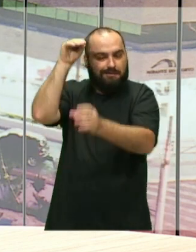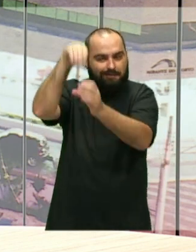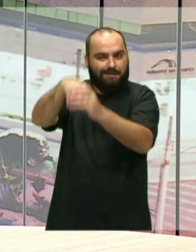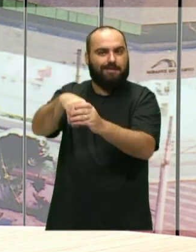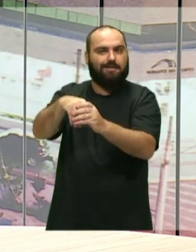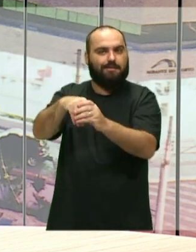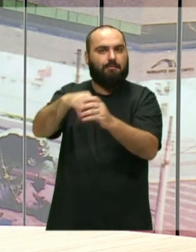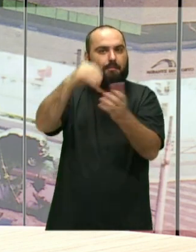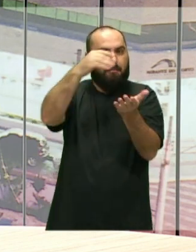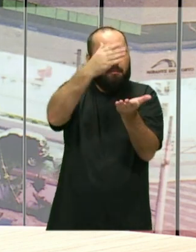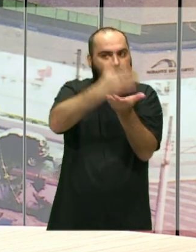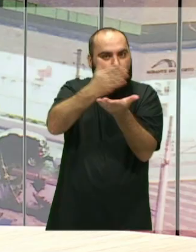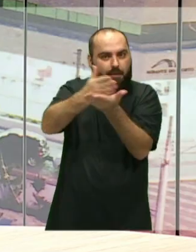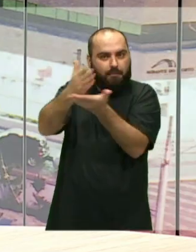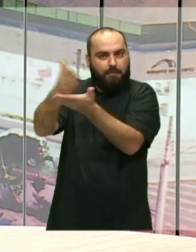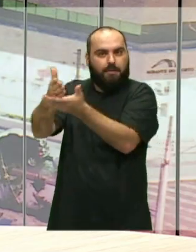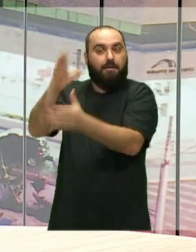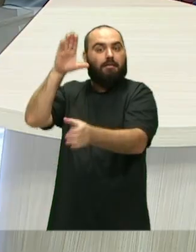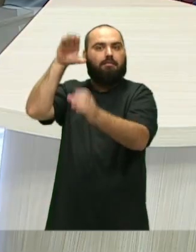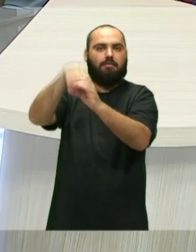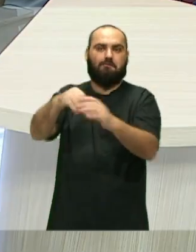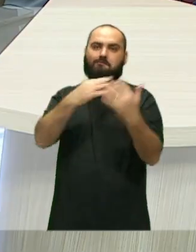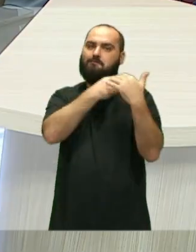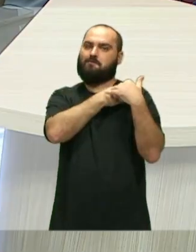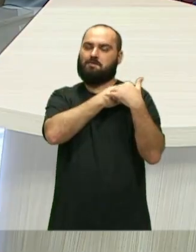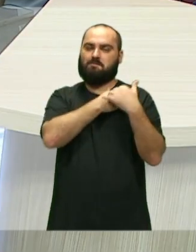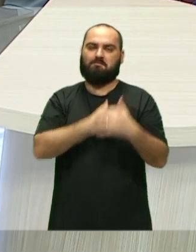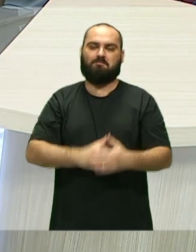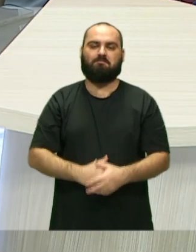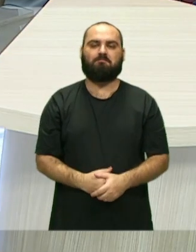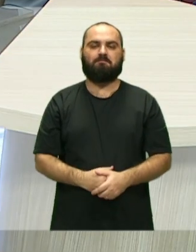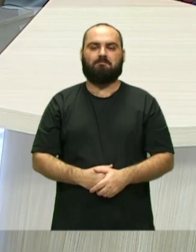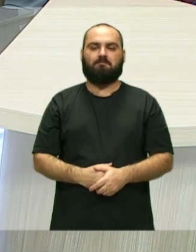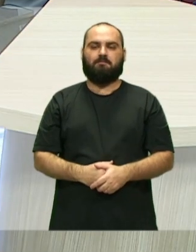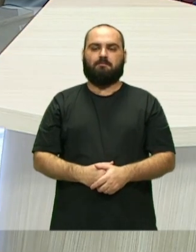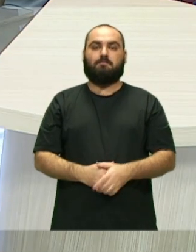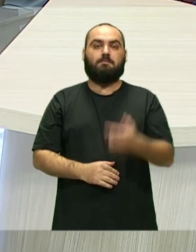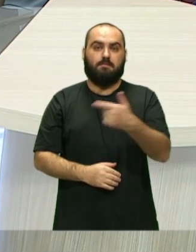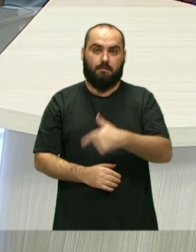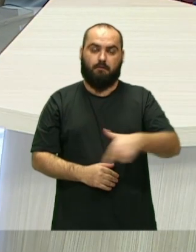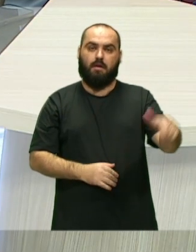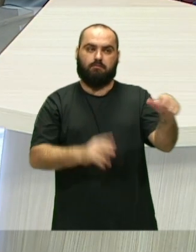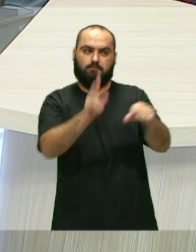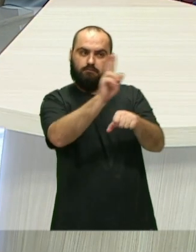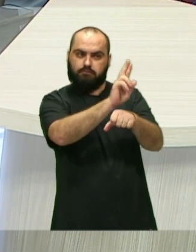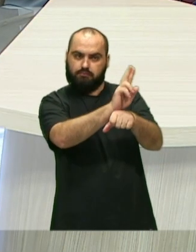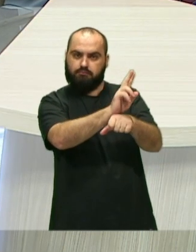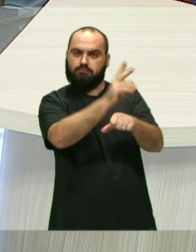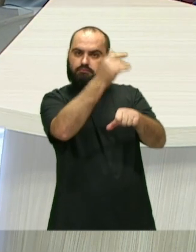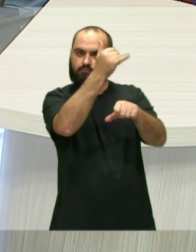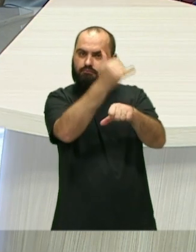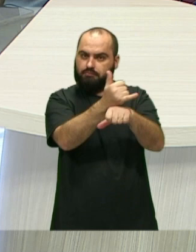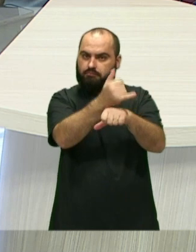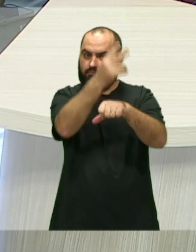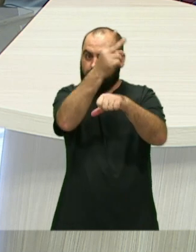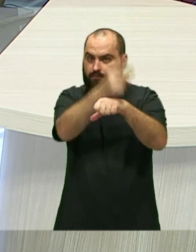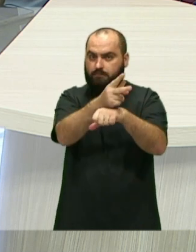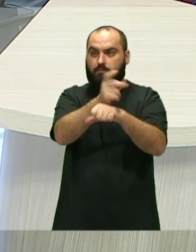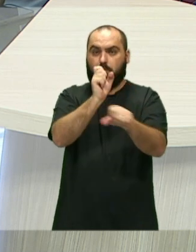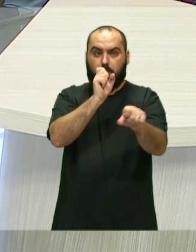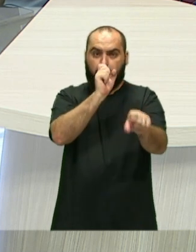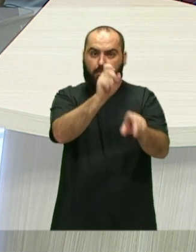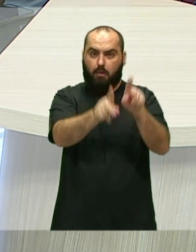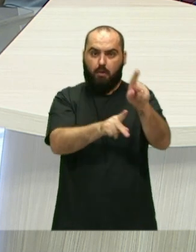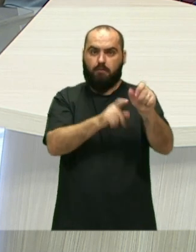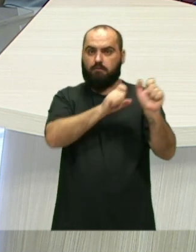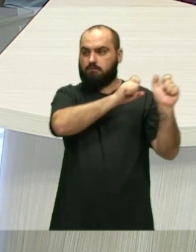parlar né no Parlamento e assim como vai ser transmitido público que quiser presenciar que vir